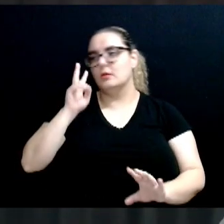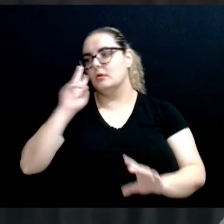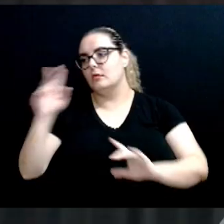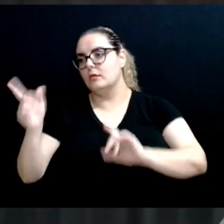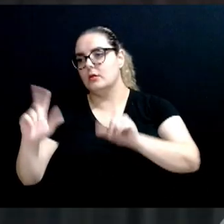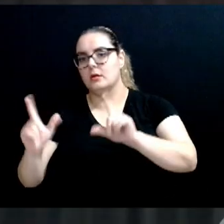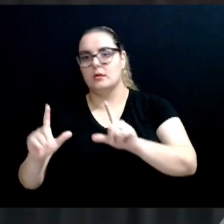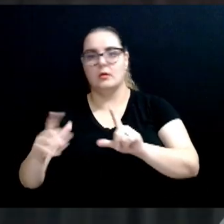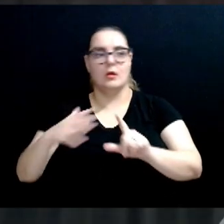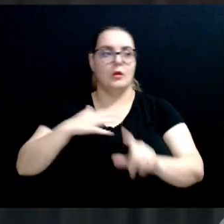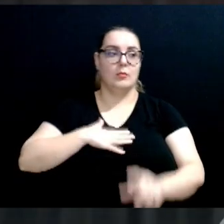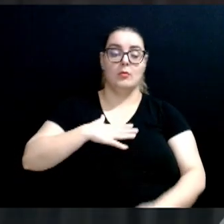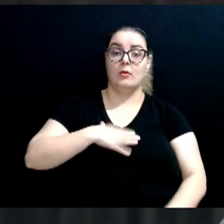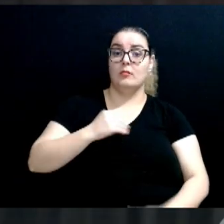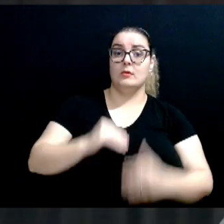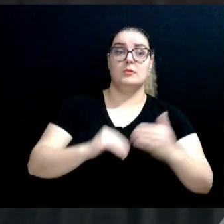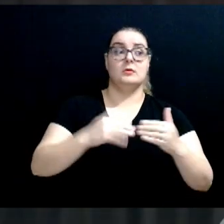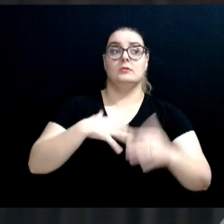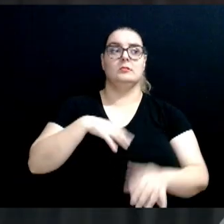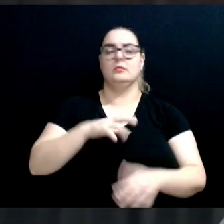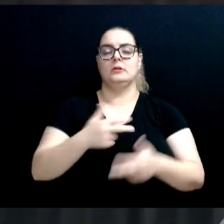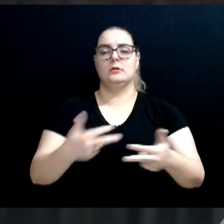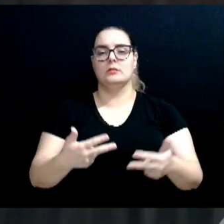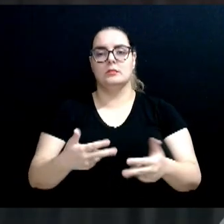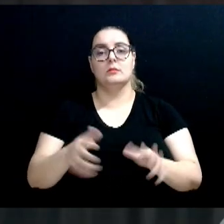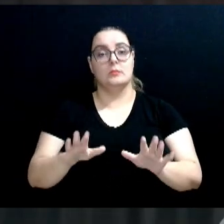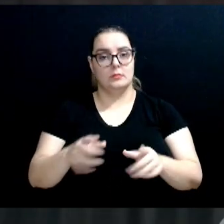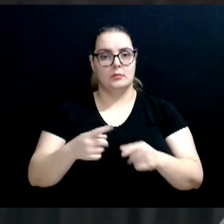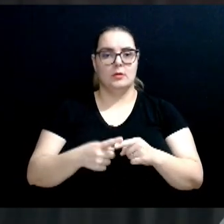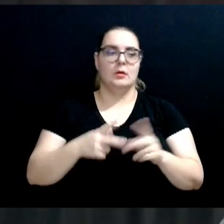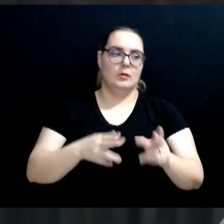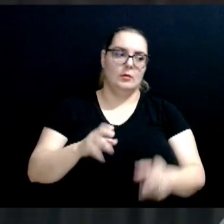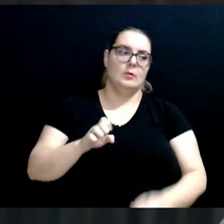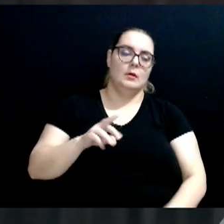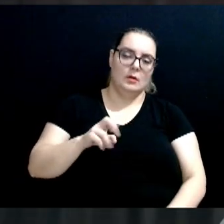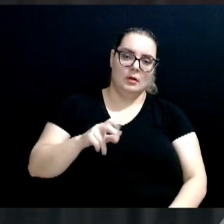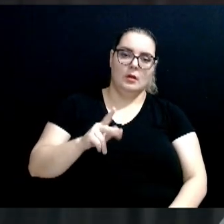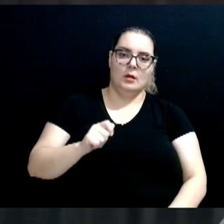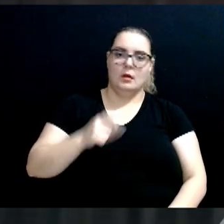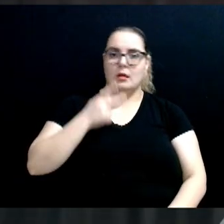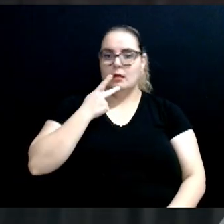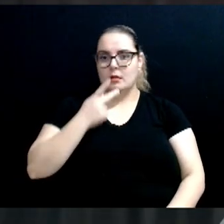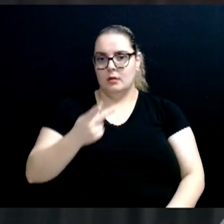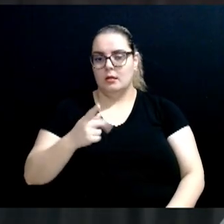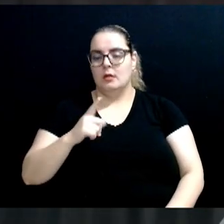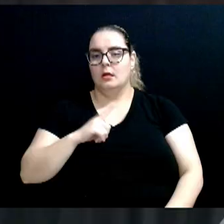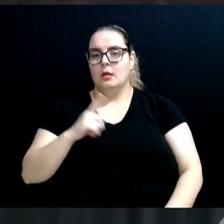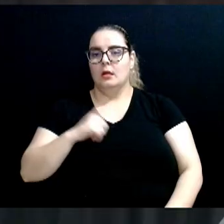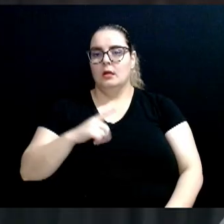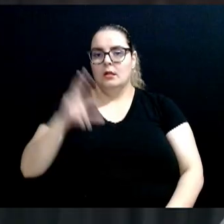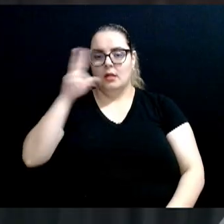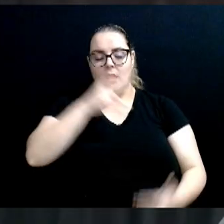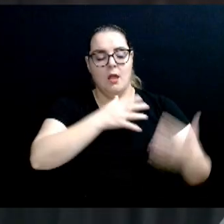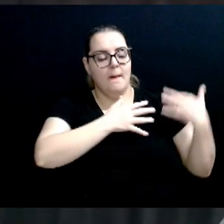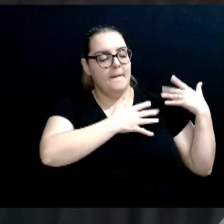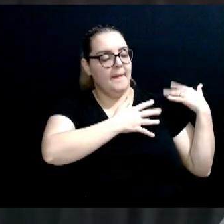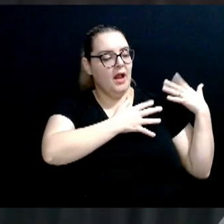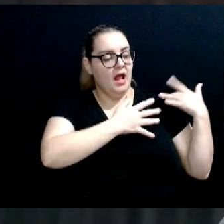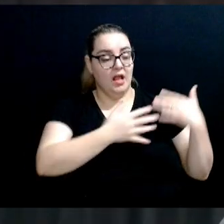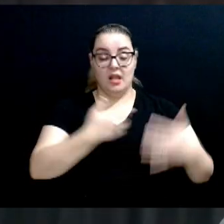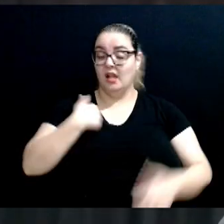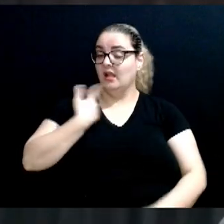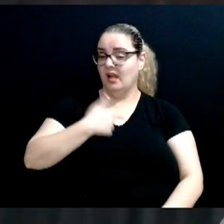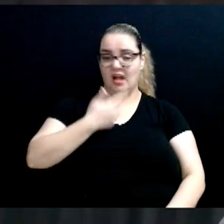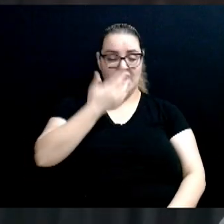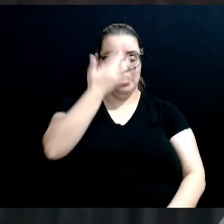já está desenvolvendo? Porque, como a Érica bem disse, existe um histórico desconhecido por nós